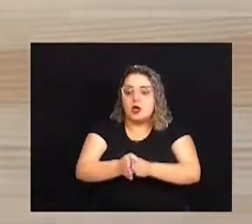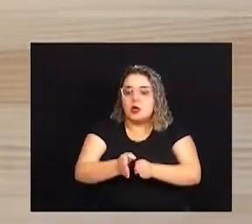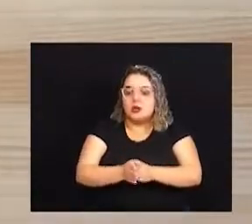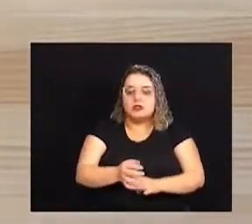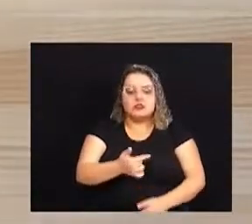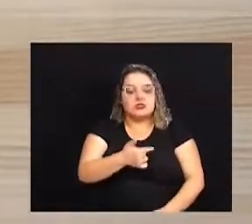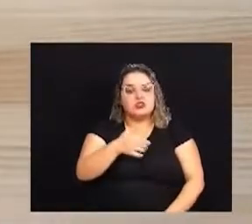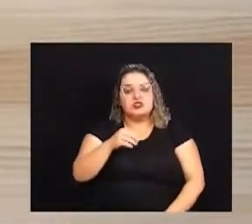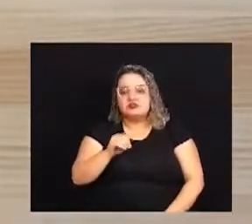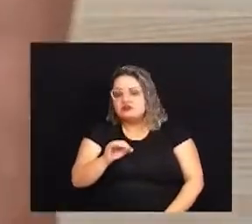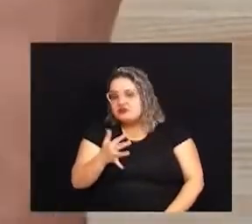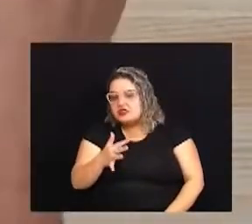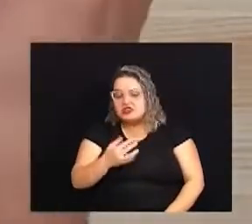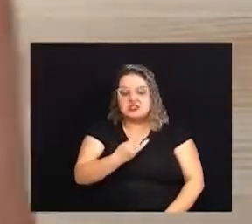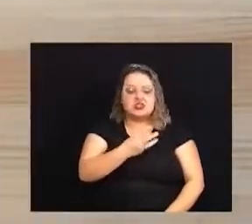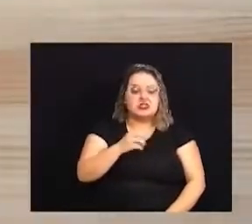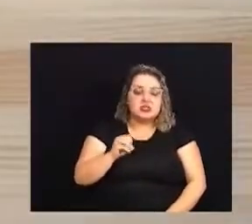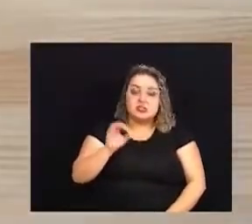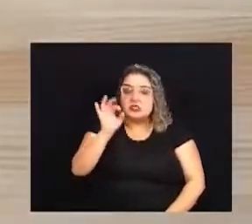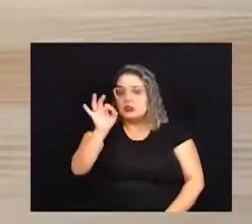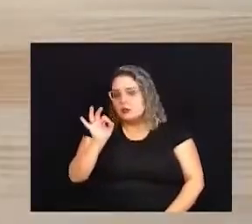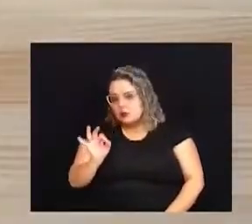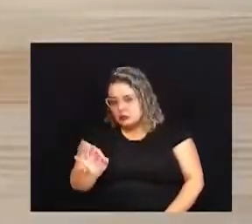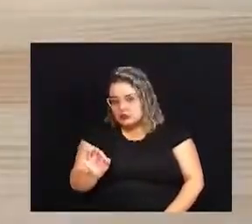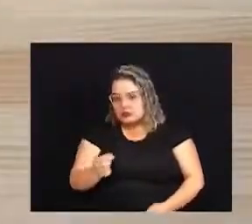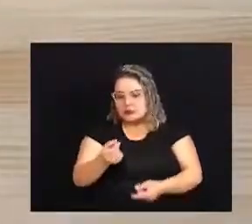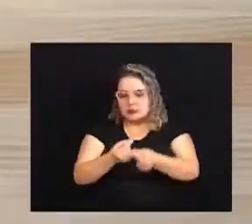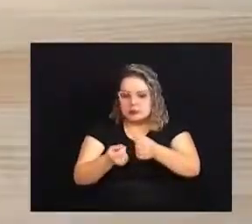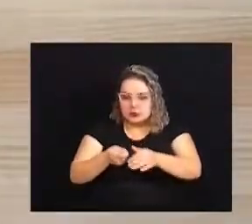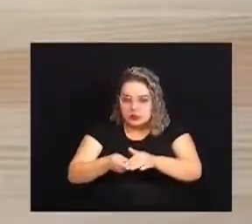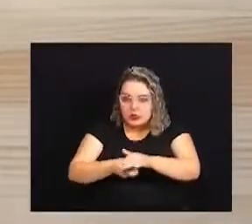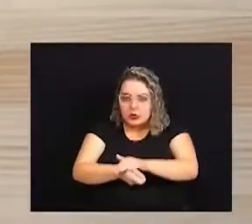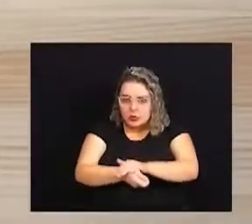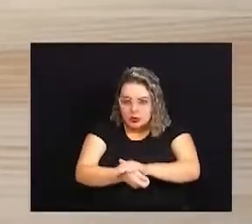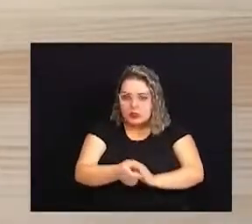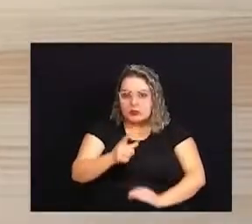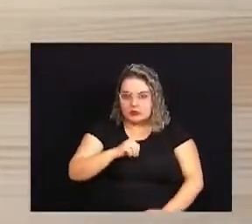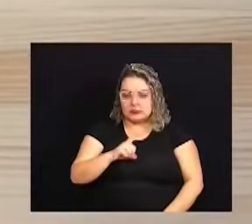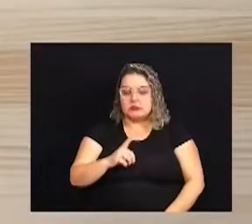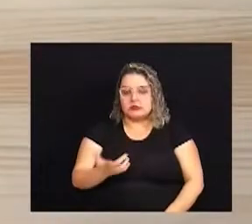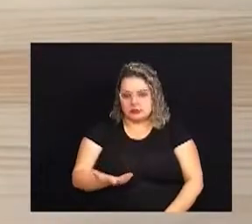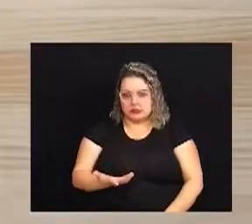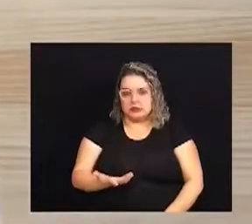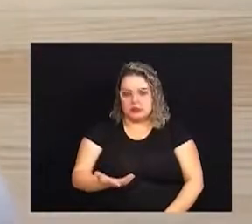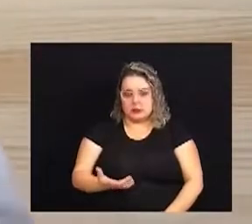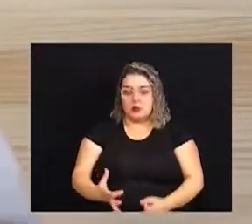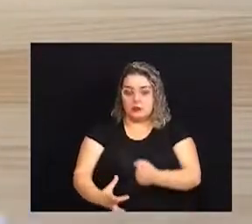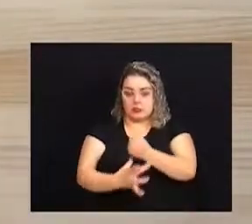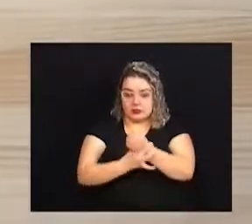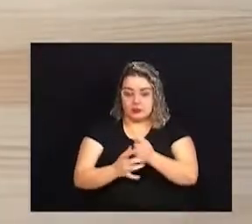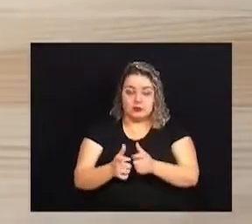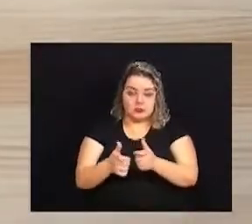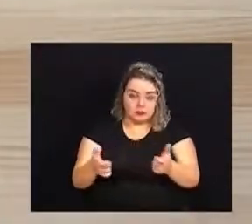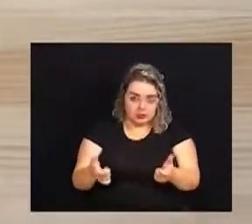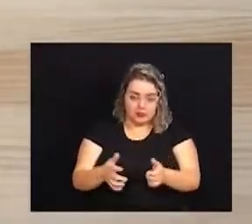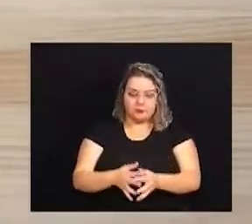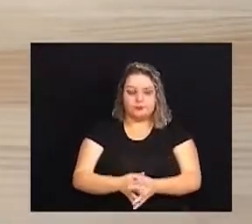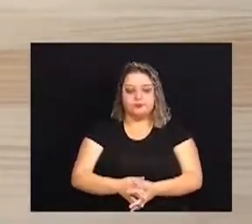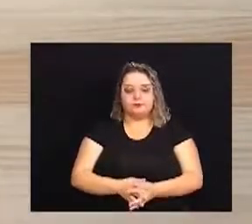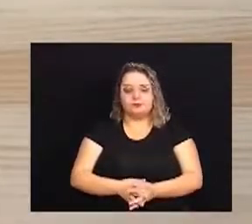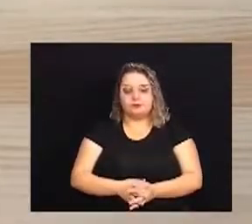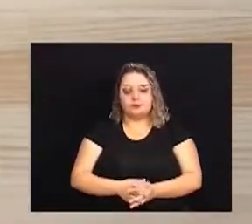recomenda aí de 20% a 30% seria o ideal para você, né, conseguir ter uma segurança